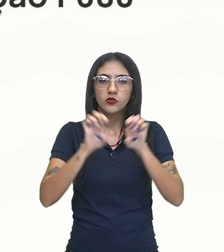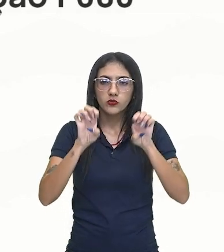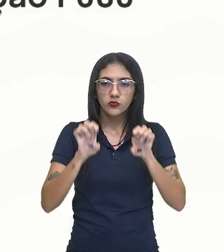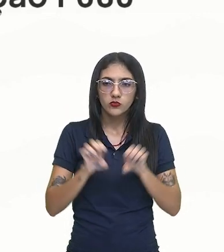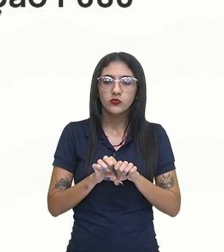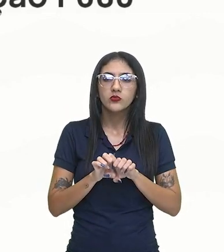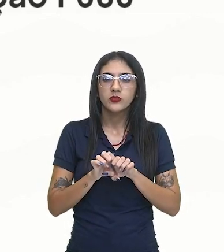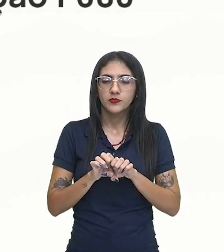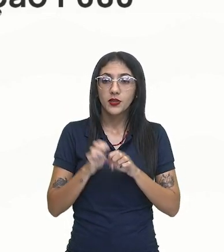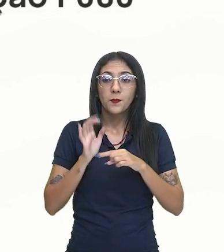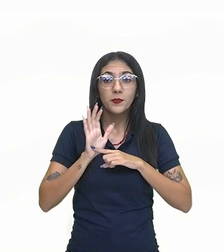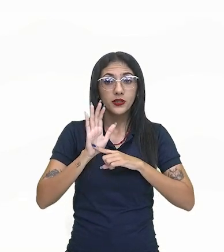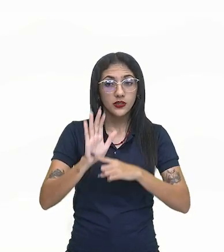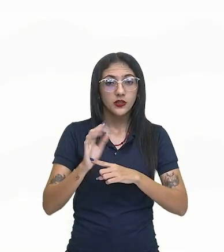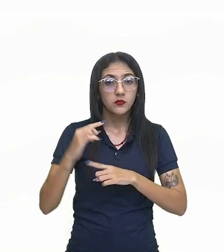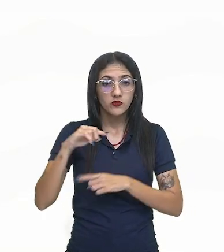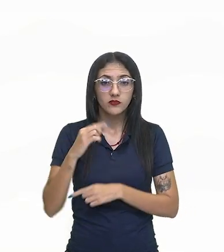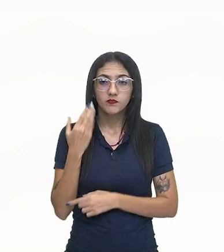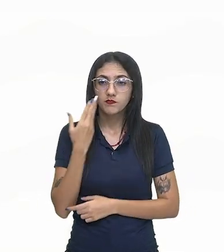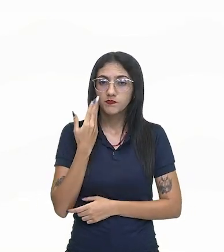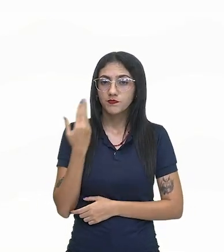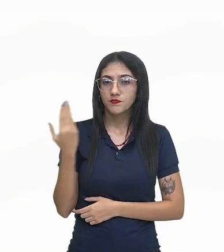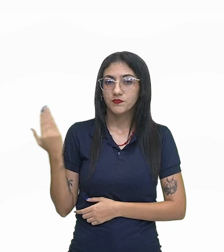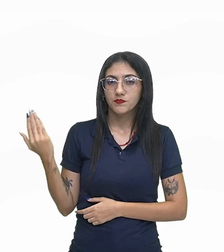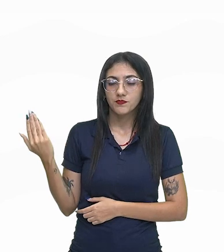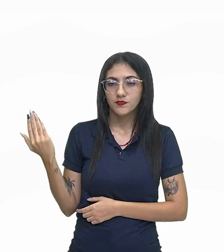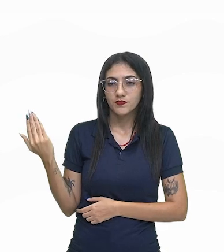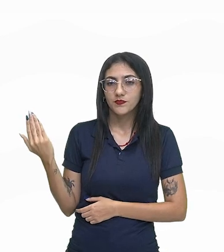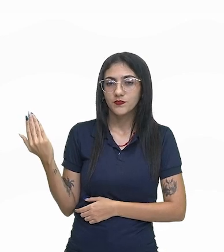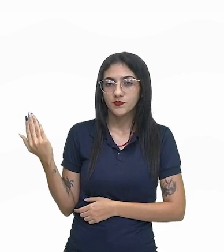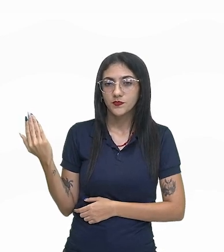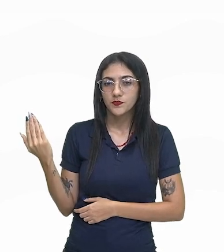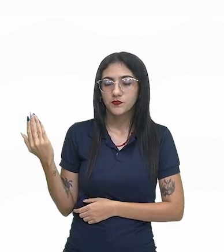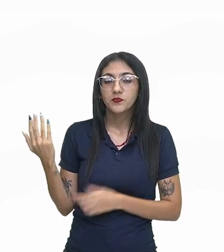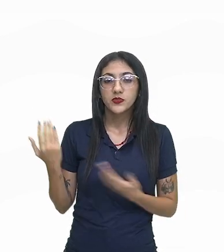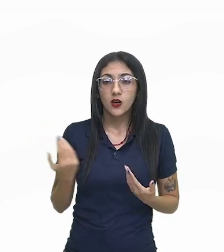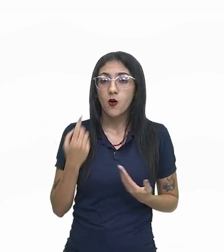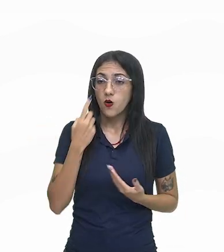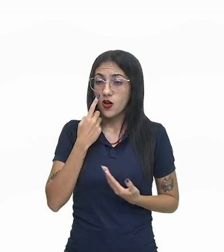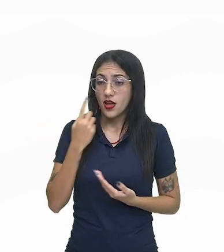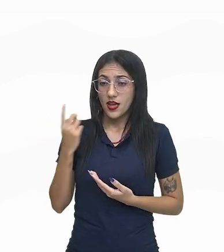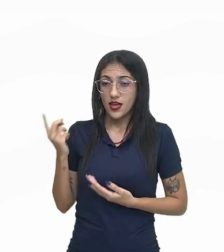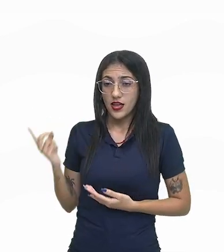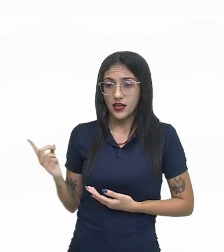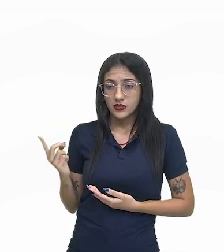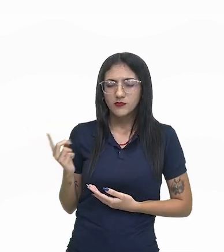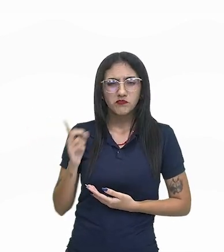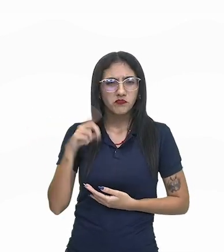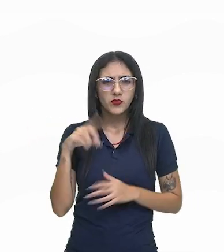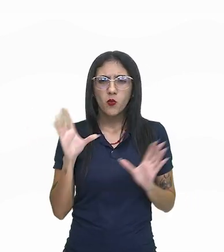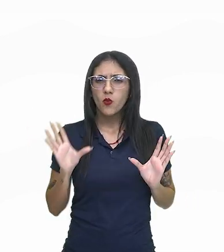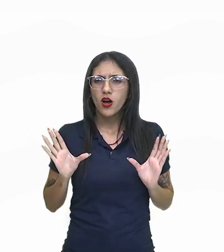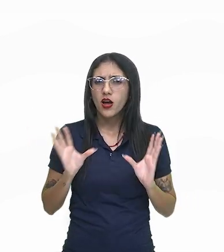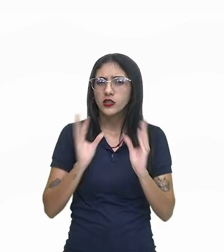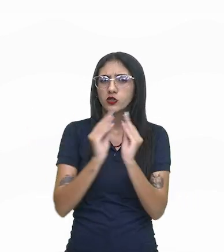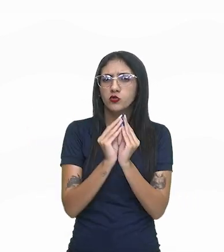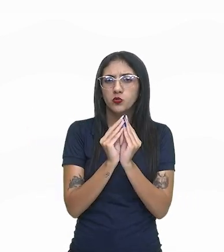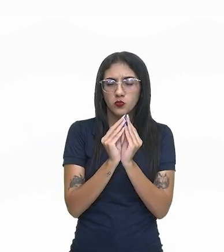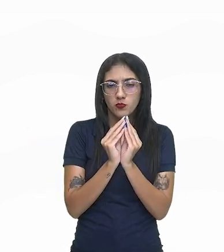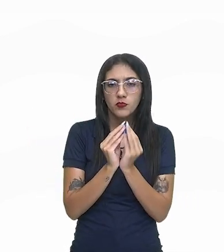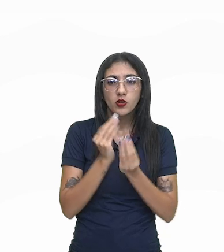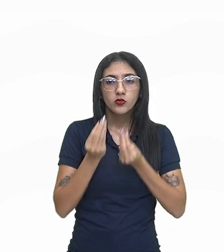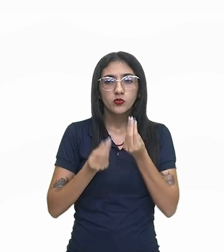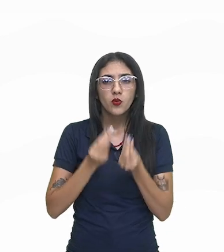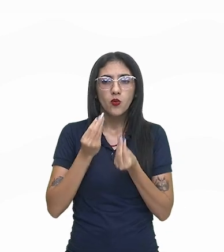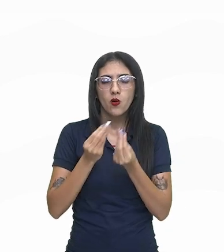mostrando para vocês aí uma imagem didática, né? Essa imagem ela é um esquema bem resumido, falando sobre os